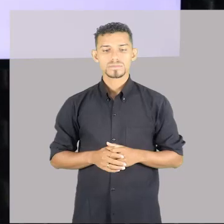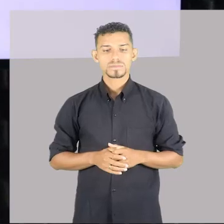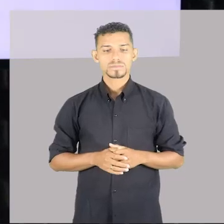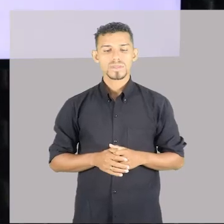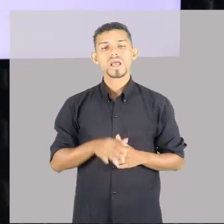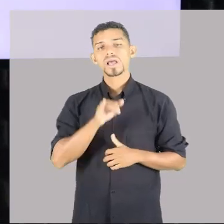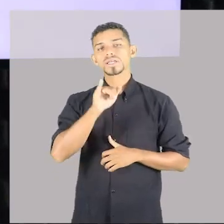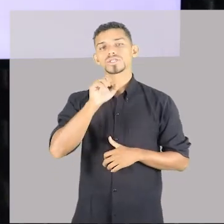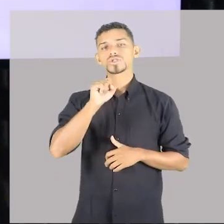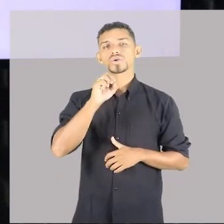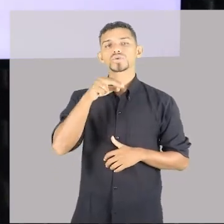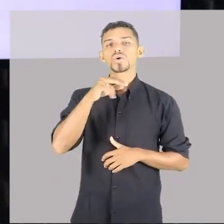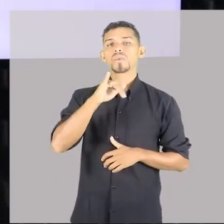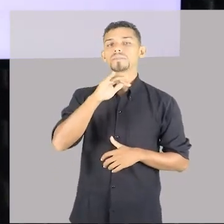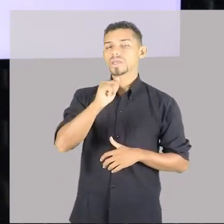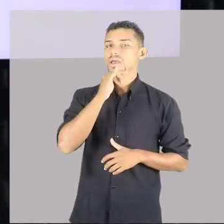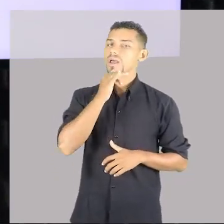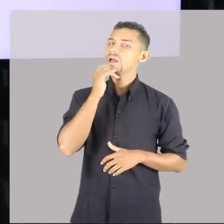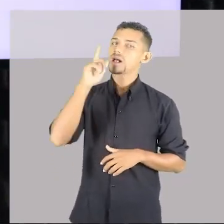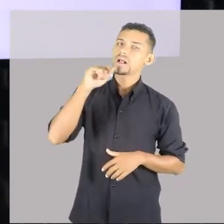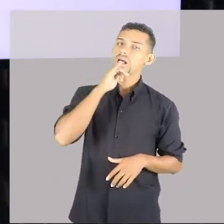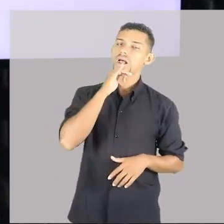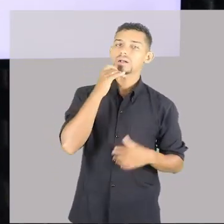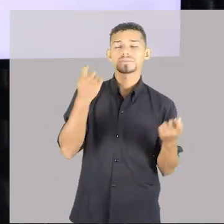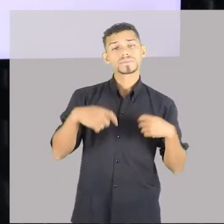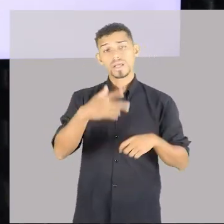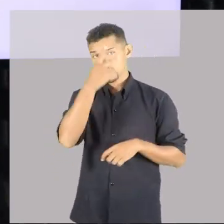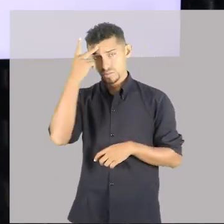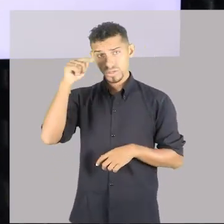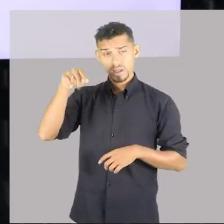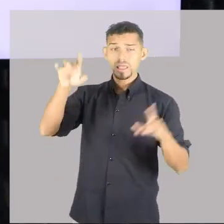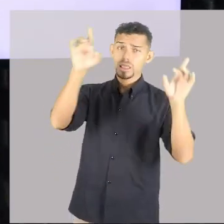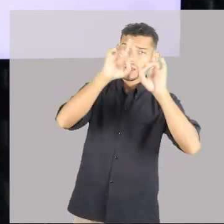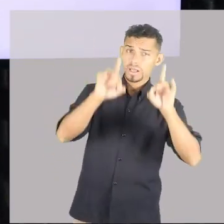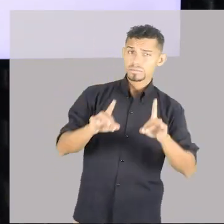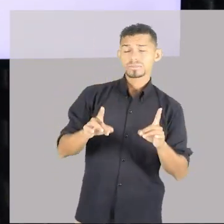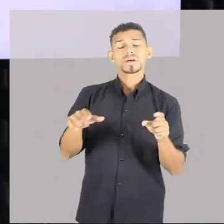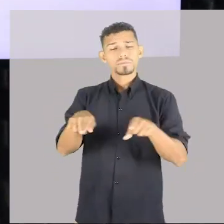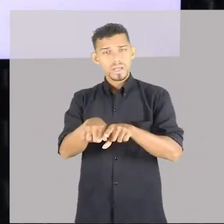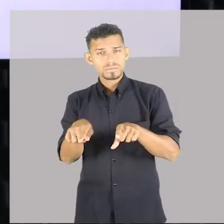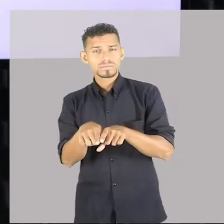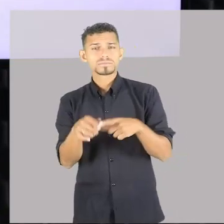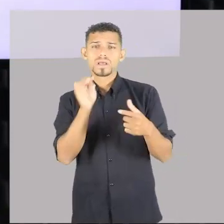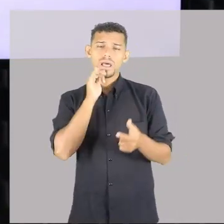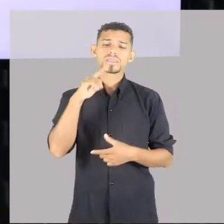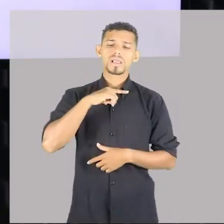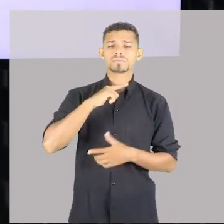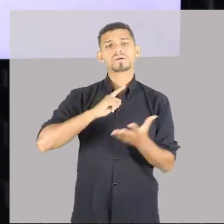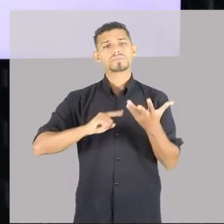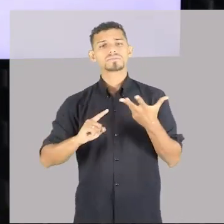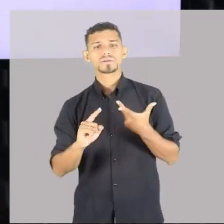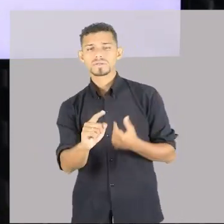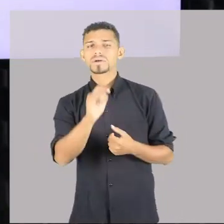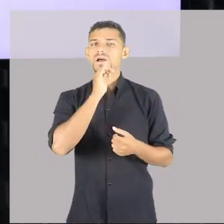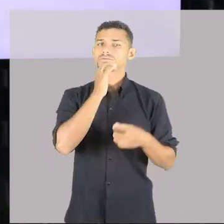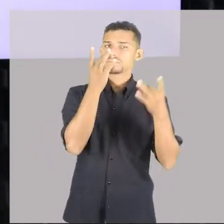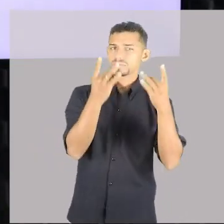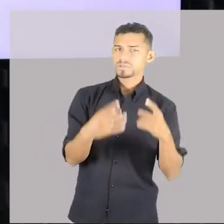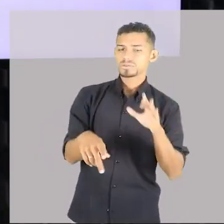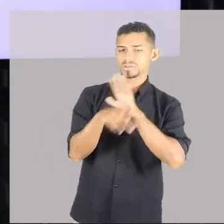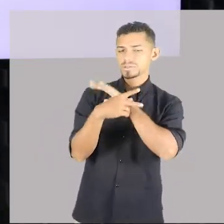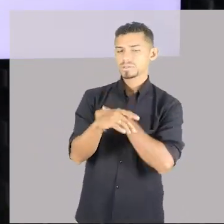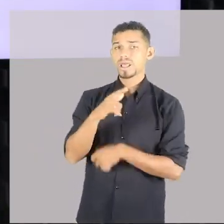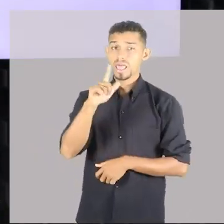uma isonomia de tratamento entre elas. As pessoas portadoras de deficiência, da mesma forma, também possuem necessidades específicas e,